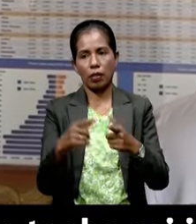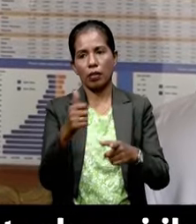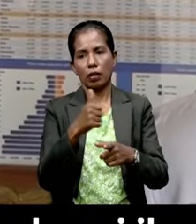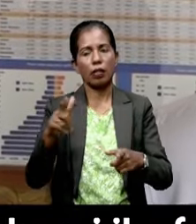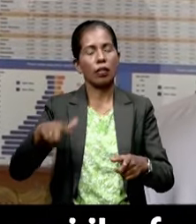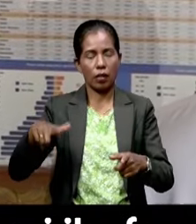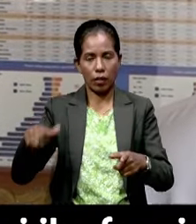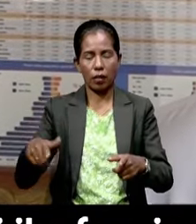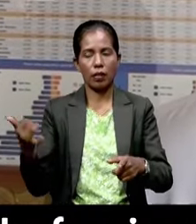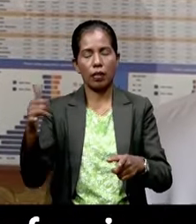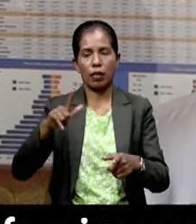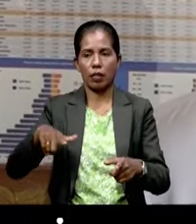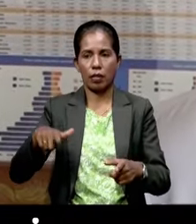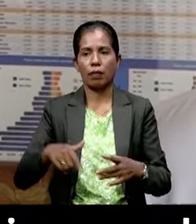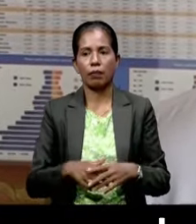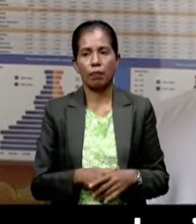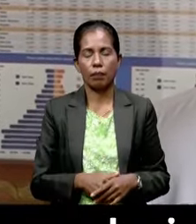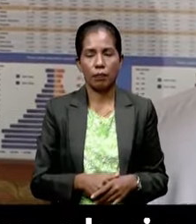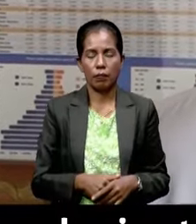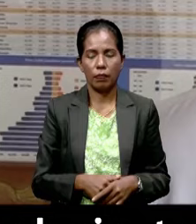balu sei atrasa hela